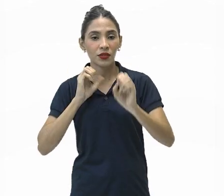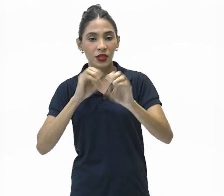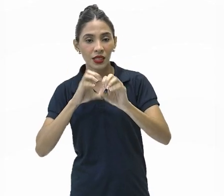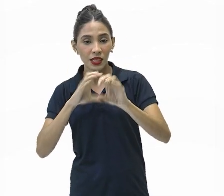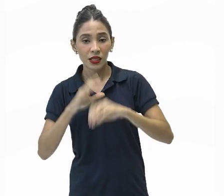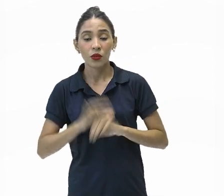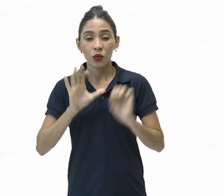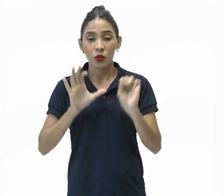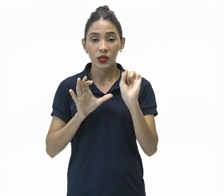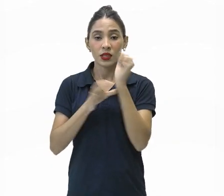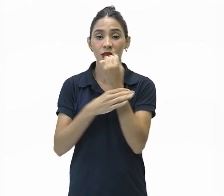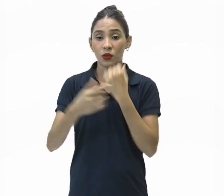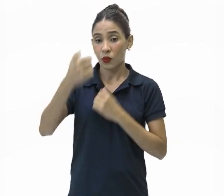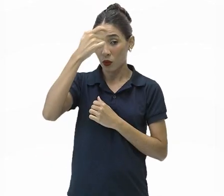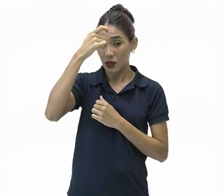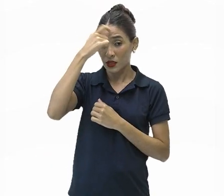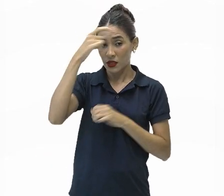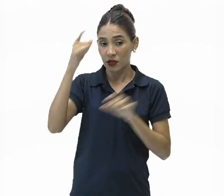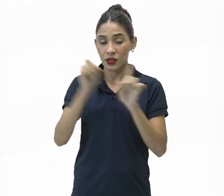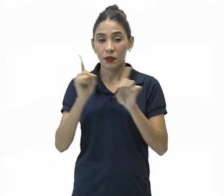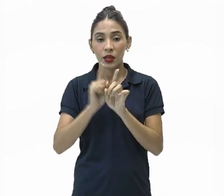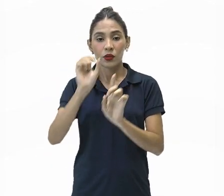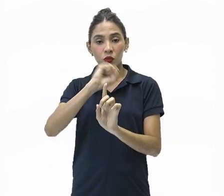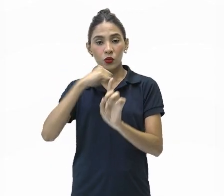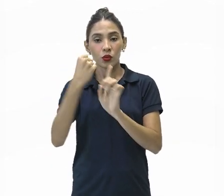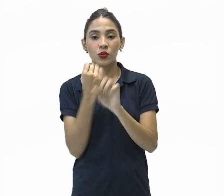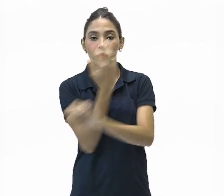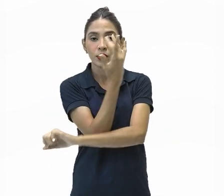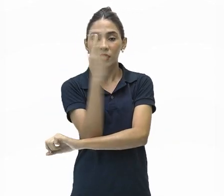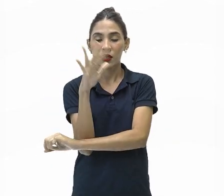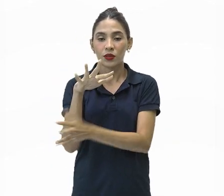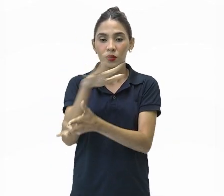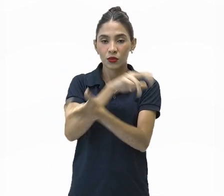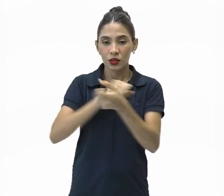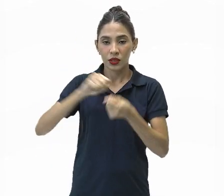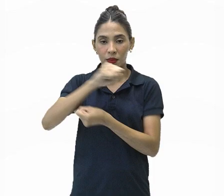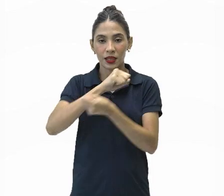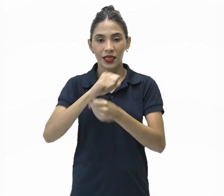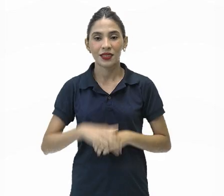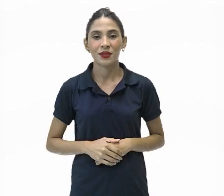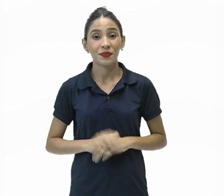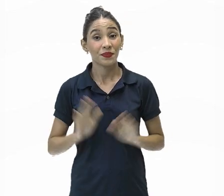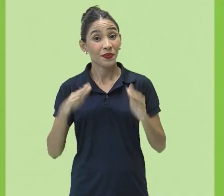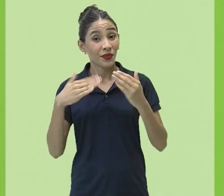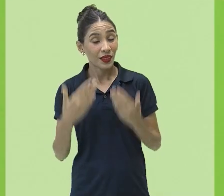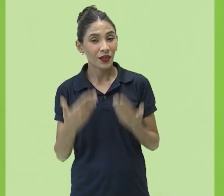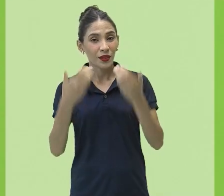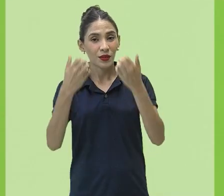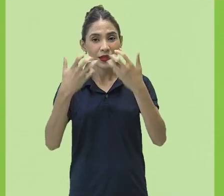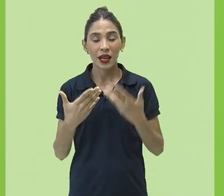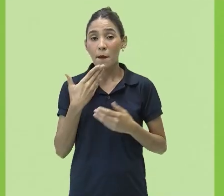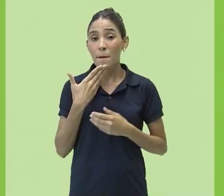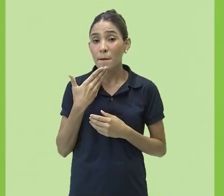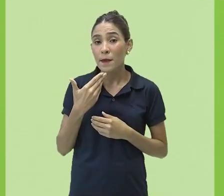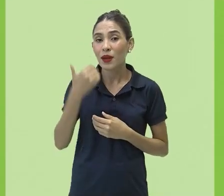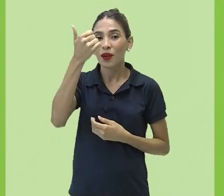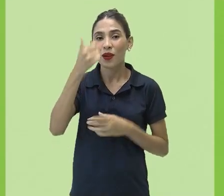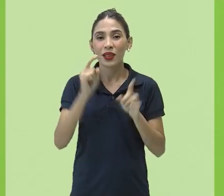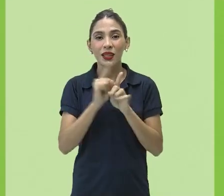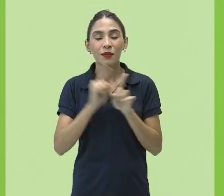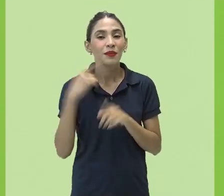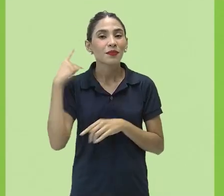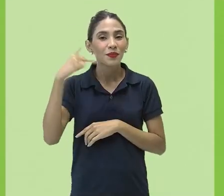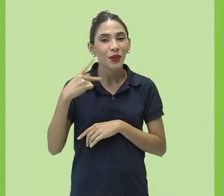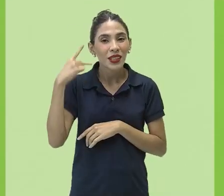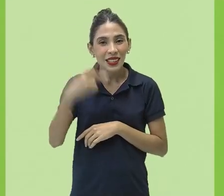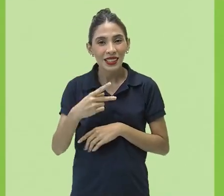educativo, garantindo a conscientização sobre questões socioambientais e sustentabilidade. E aí, para falar melhor sobre essa política,